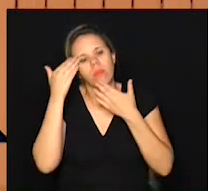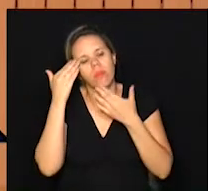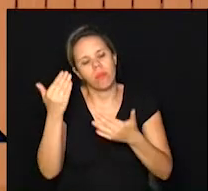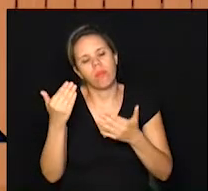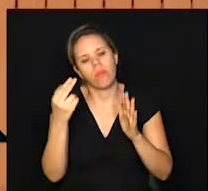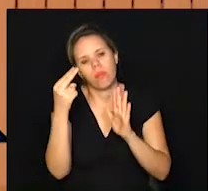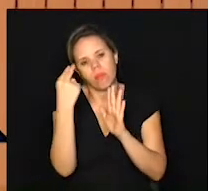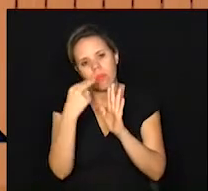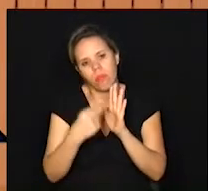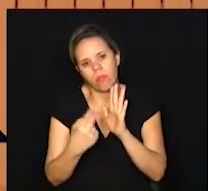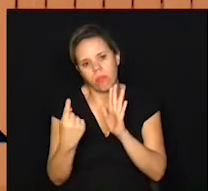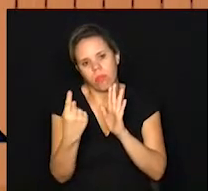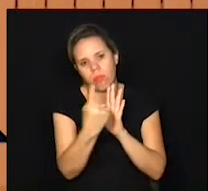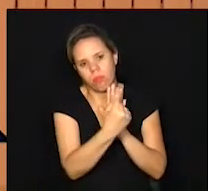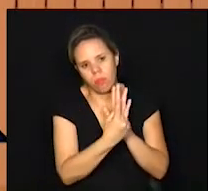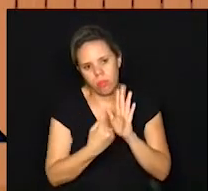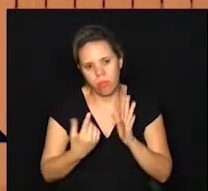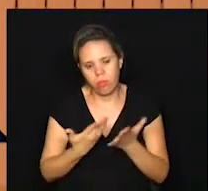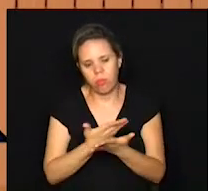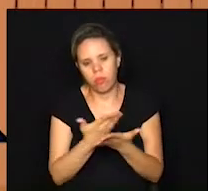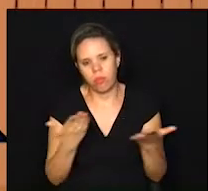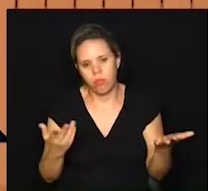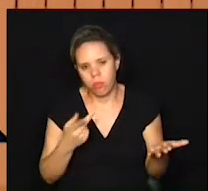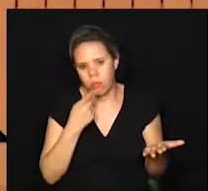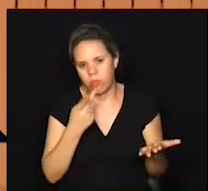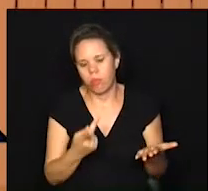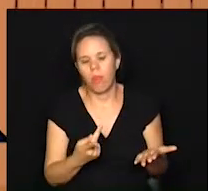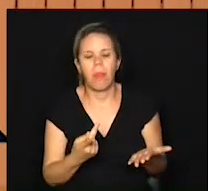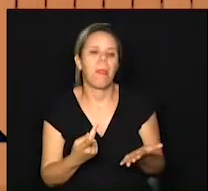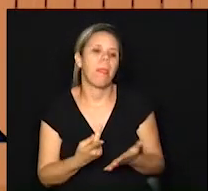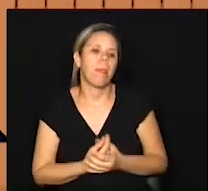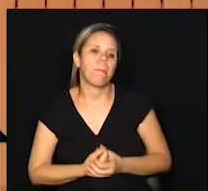agradecimento a todos vocês, dizer para o